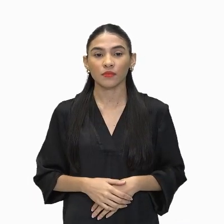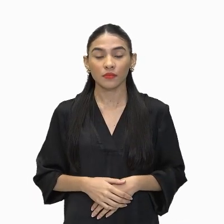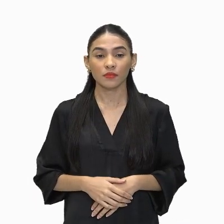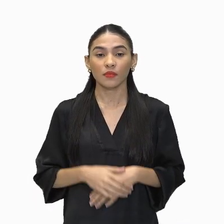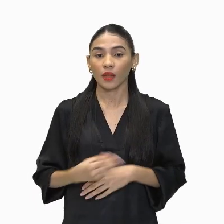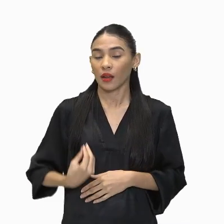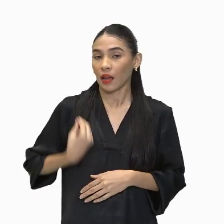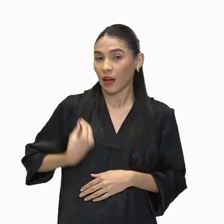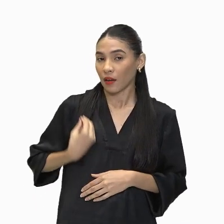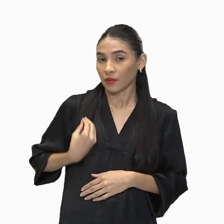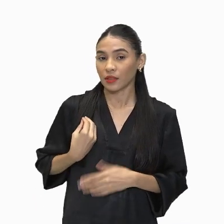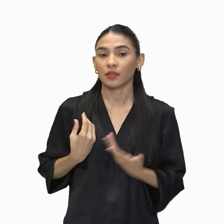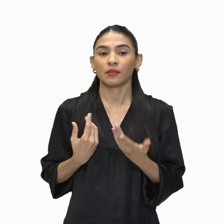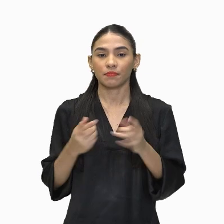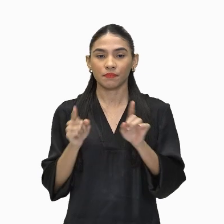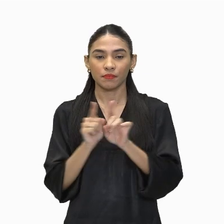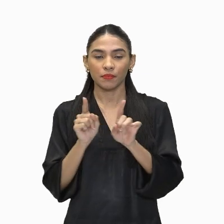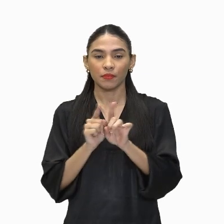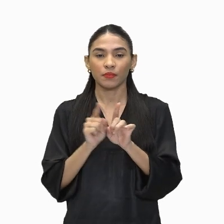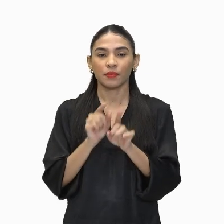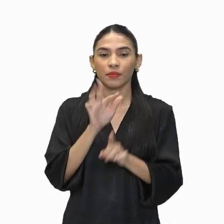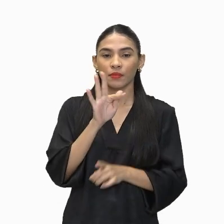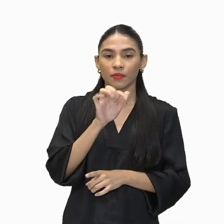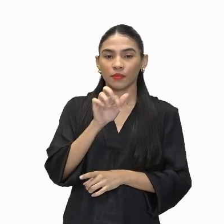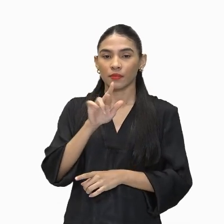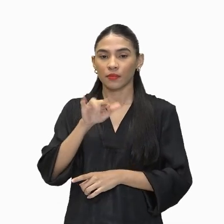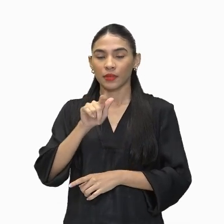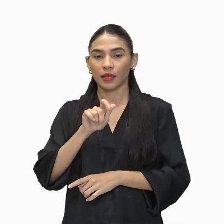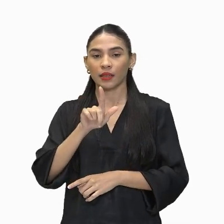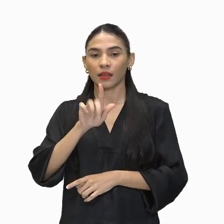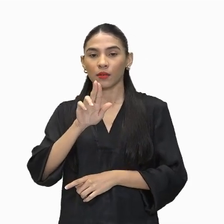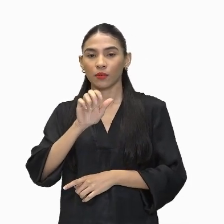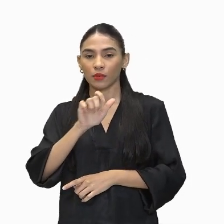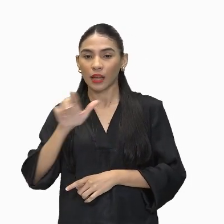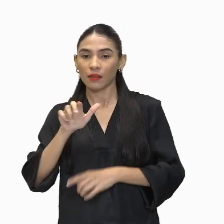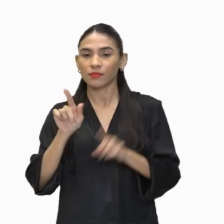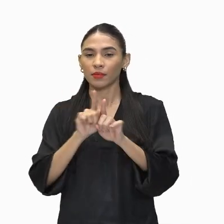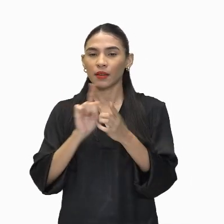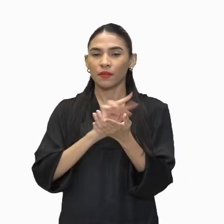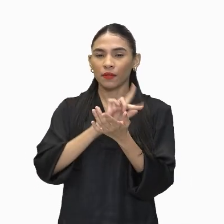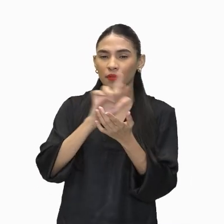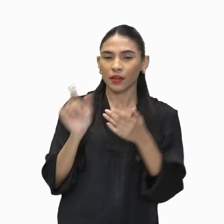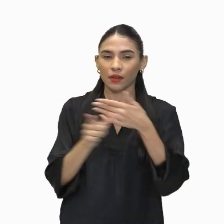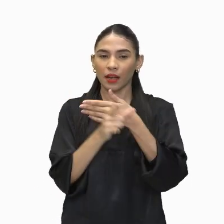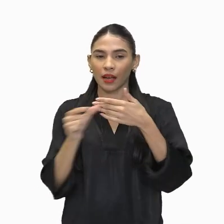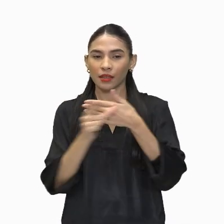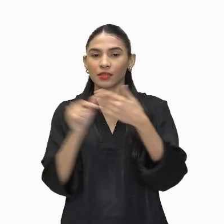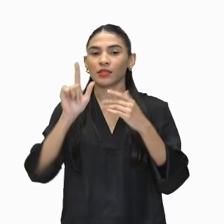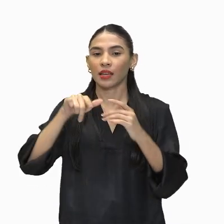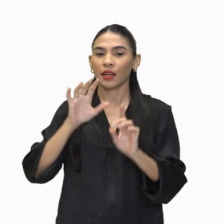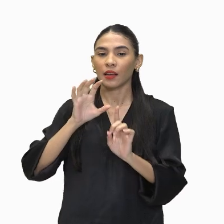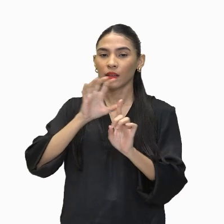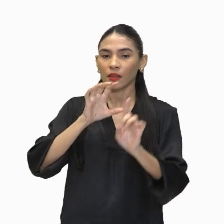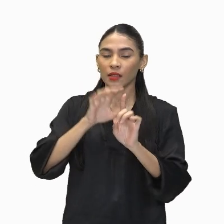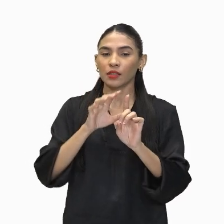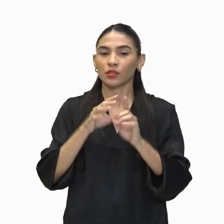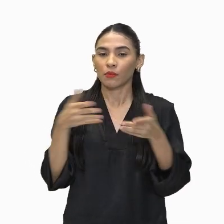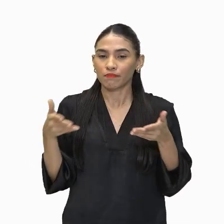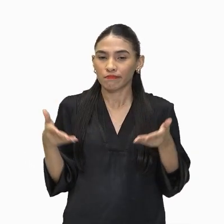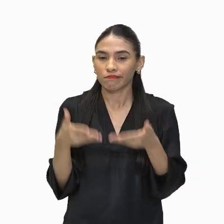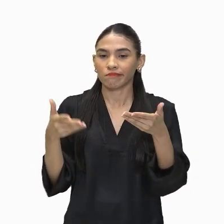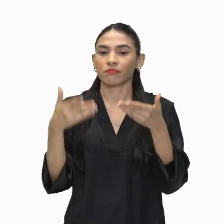vida e a obra de Ferreira Goulart, assim como as de muitos artistas, refletem o engajamento político, ou